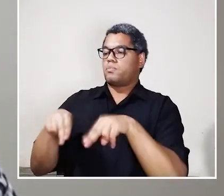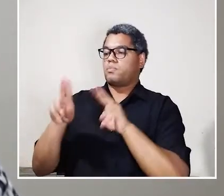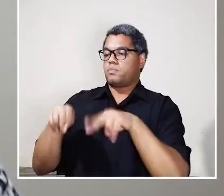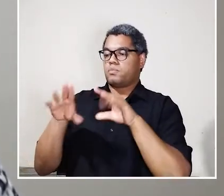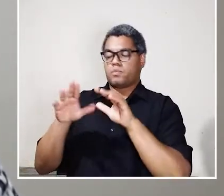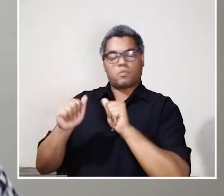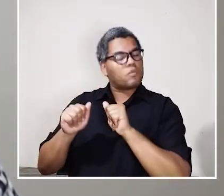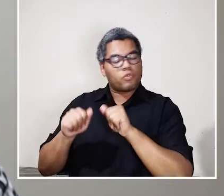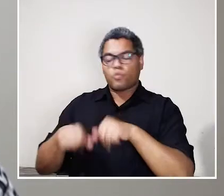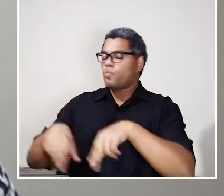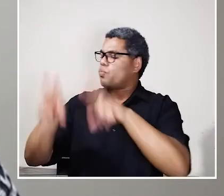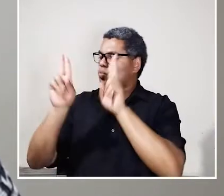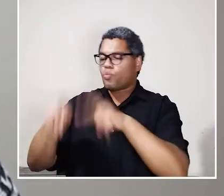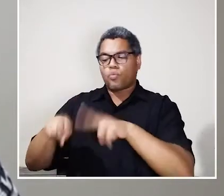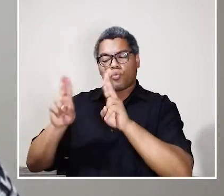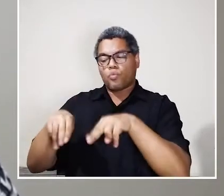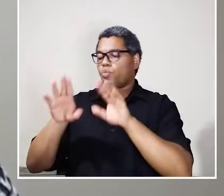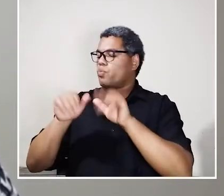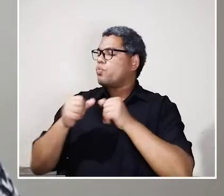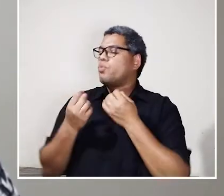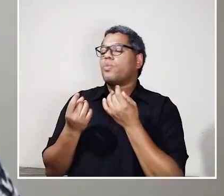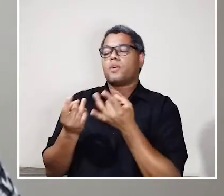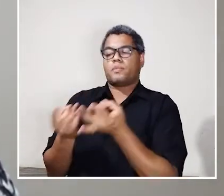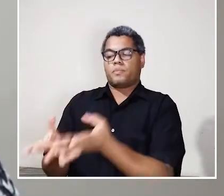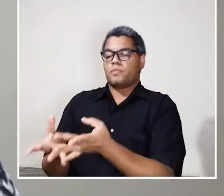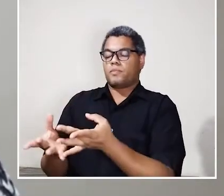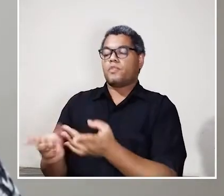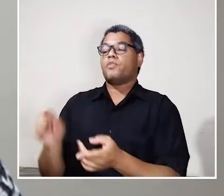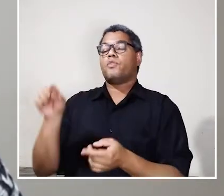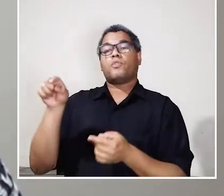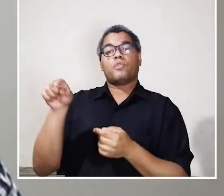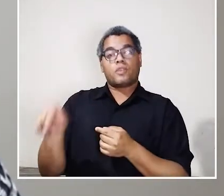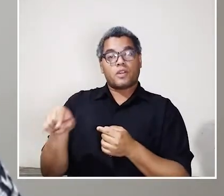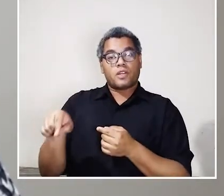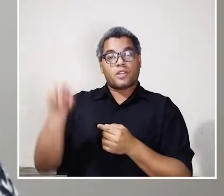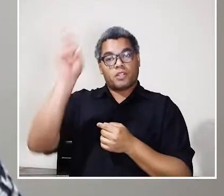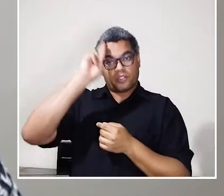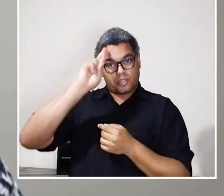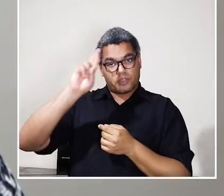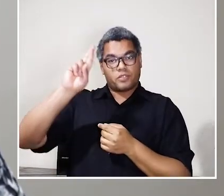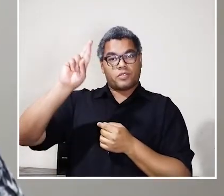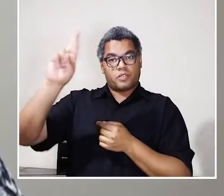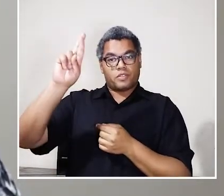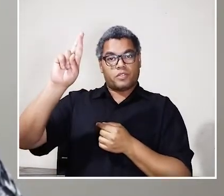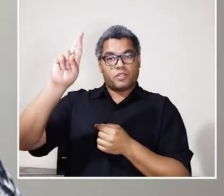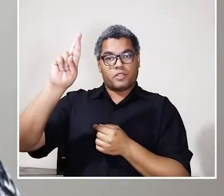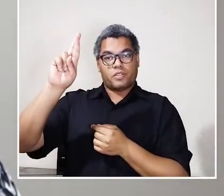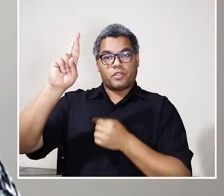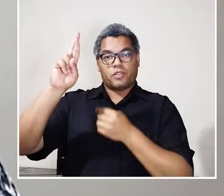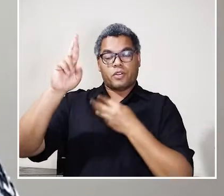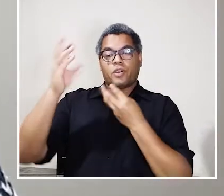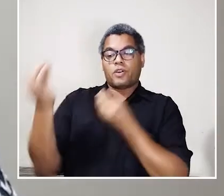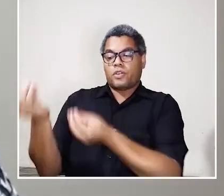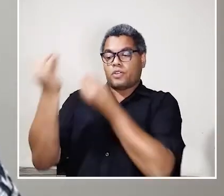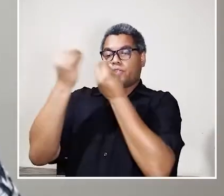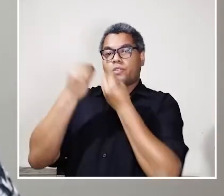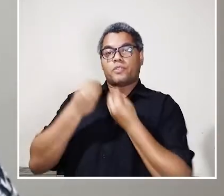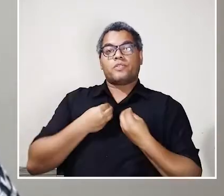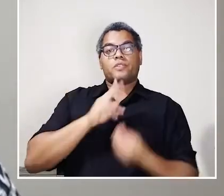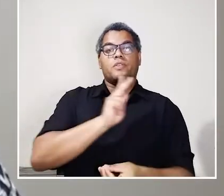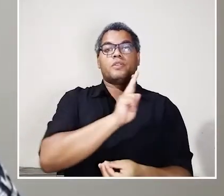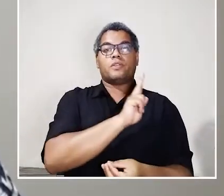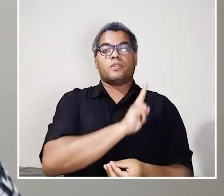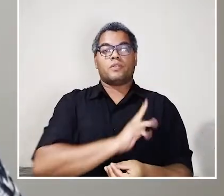deixarei, nunca, jamais o abandonarei. Foi isso que o Senhor nos disse